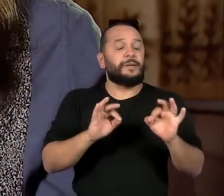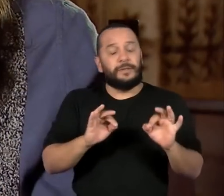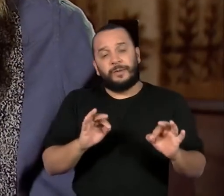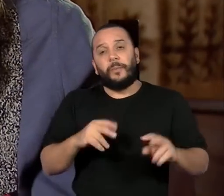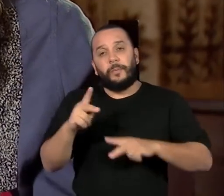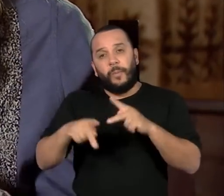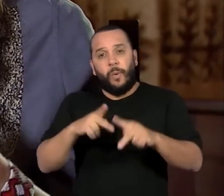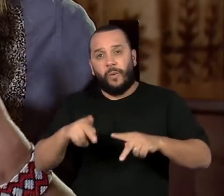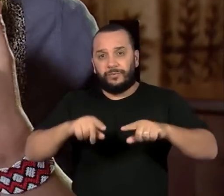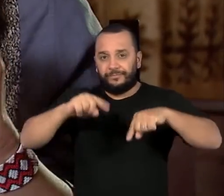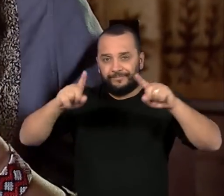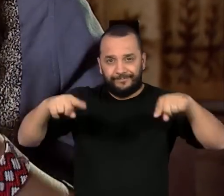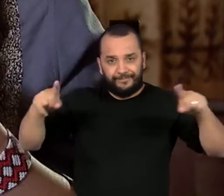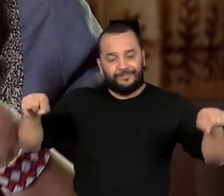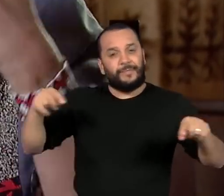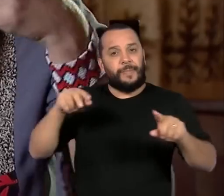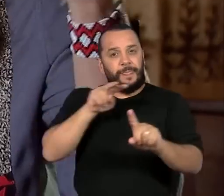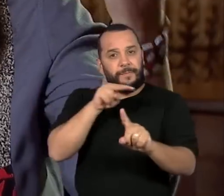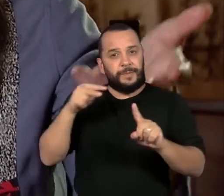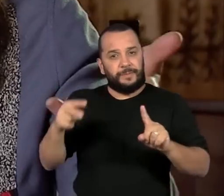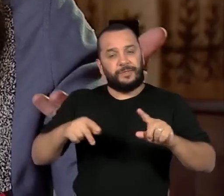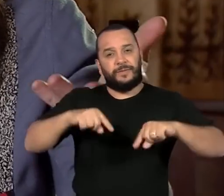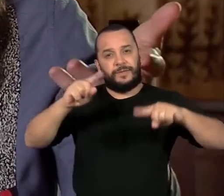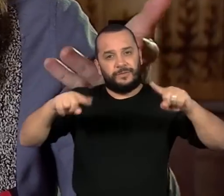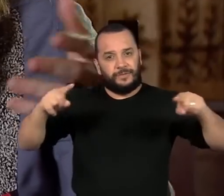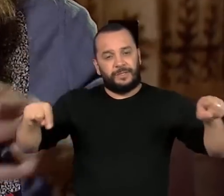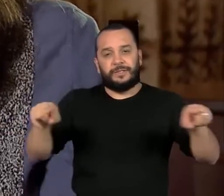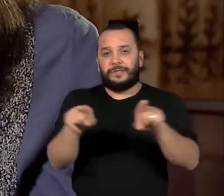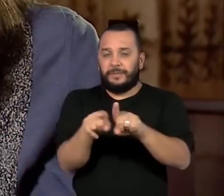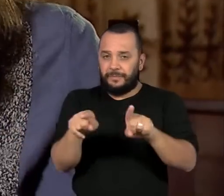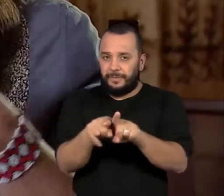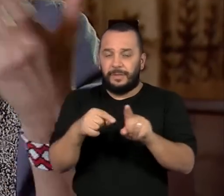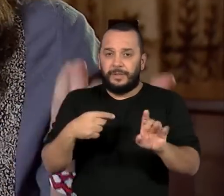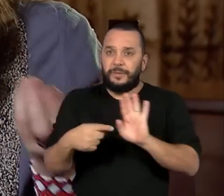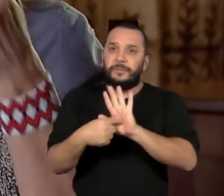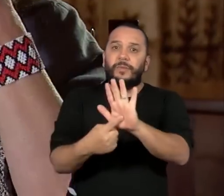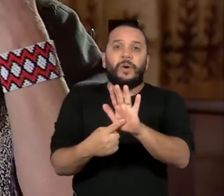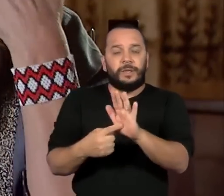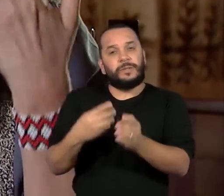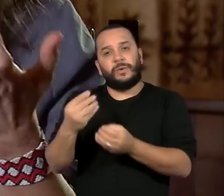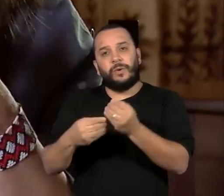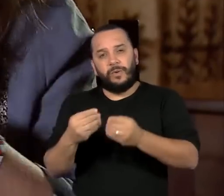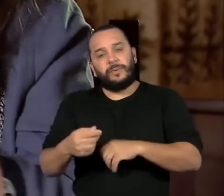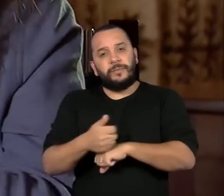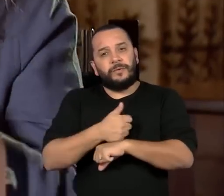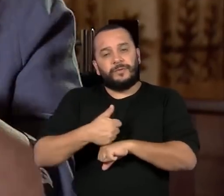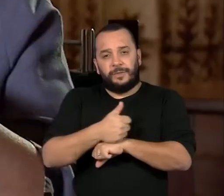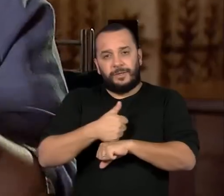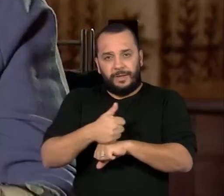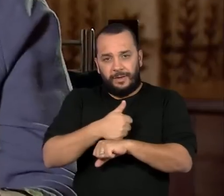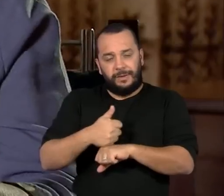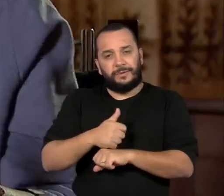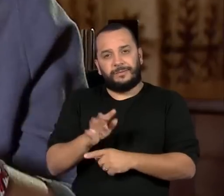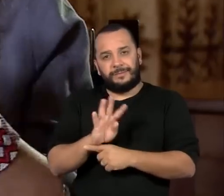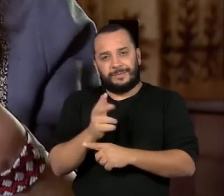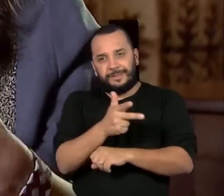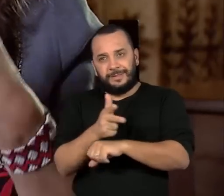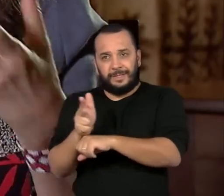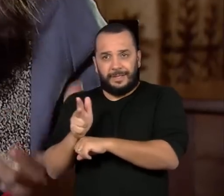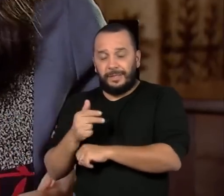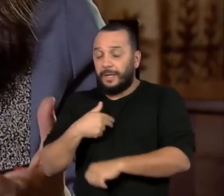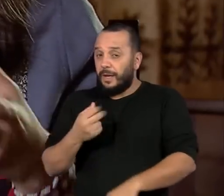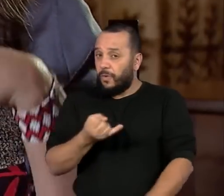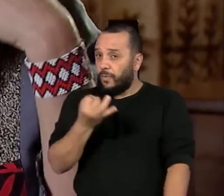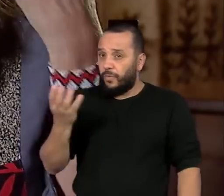diferentes perspectivas e de diferentes estágios dessas cineastas, né? Inclusive, algumas não são